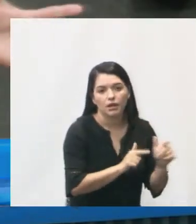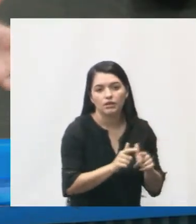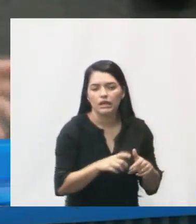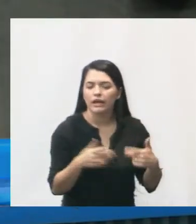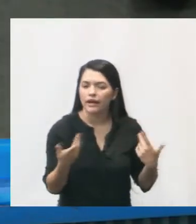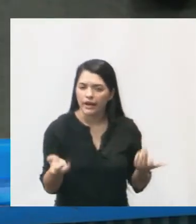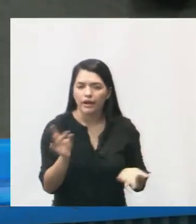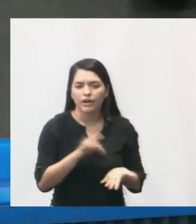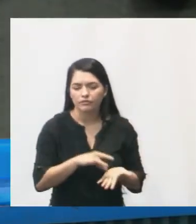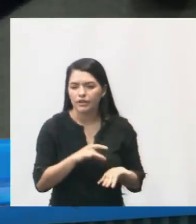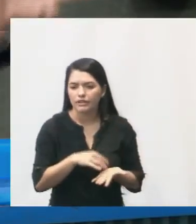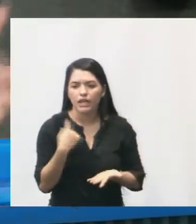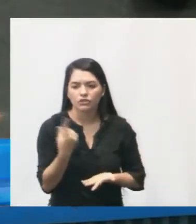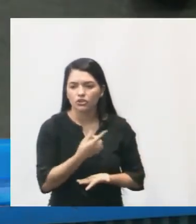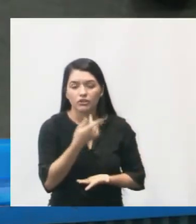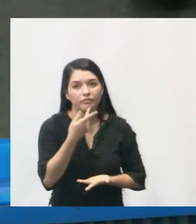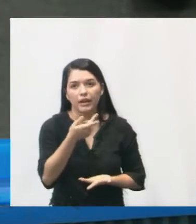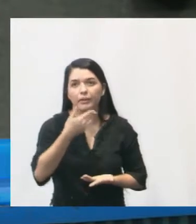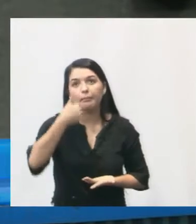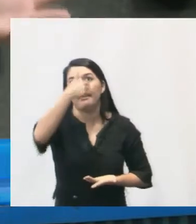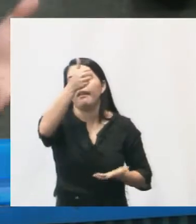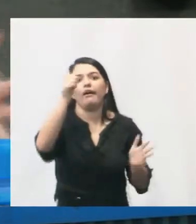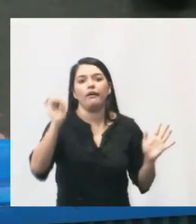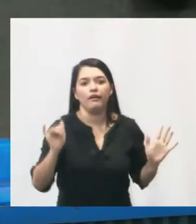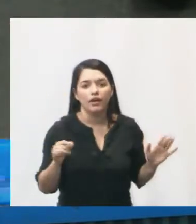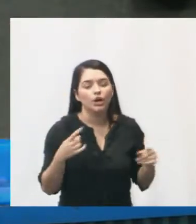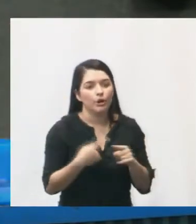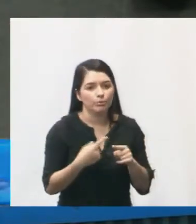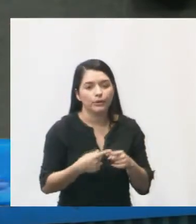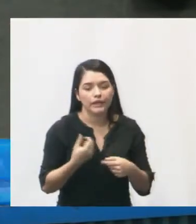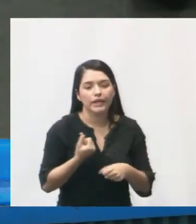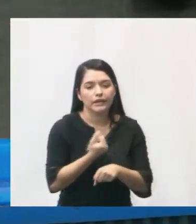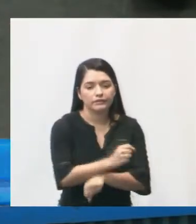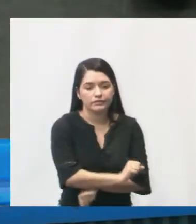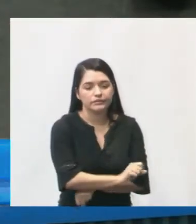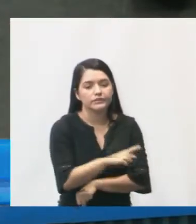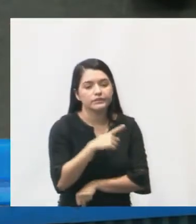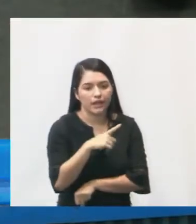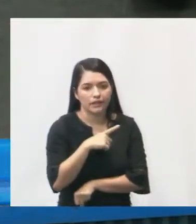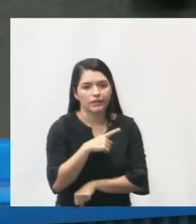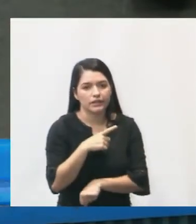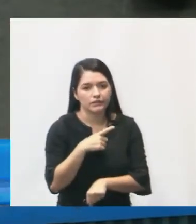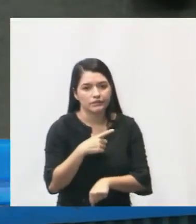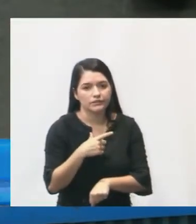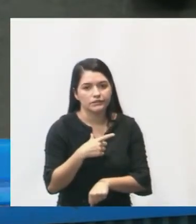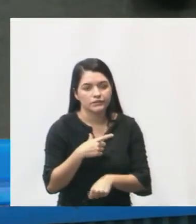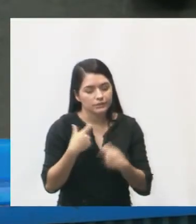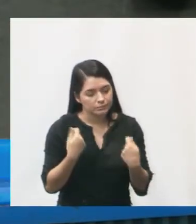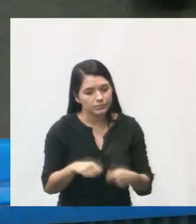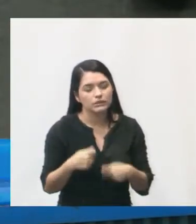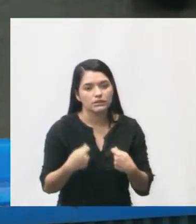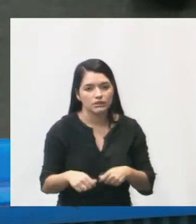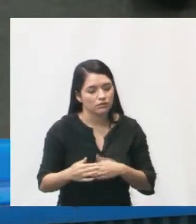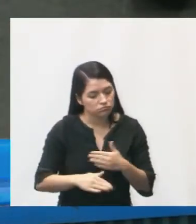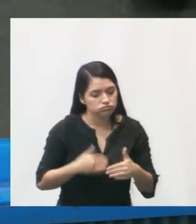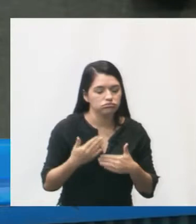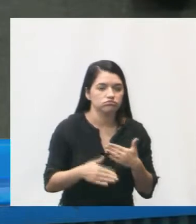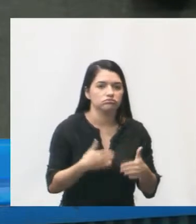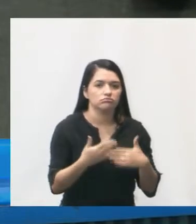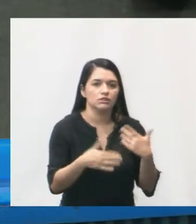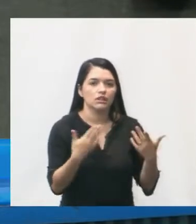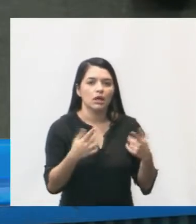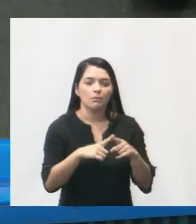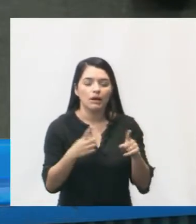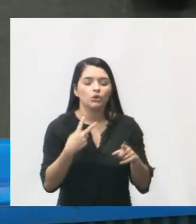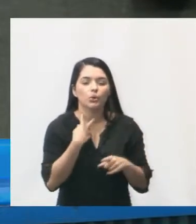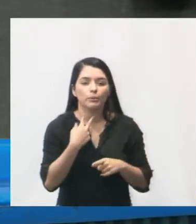estamos falando das sete maravilhas, porque temos muitos desafios ainda a serem superados. Mas o que nós não podemos fazer é fechar os olhos